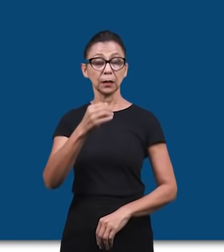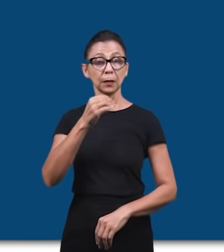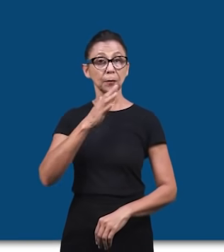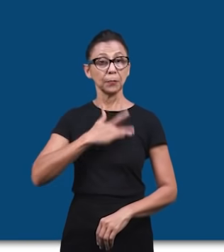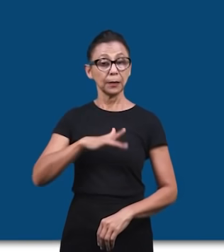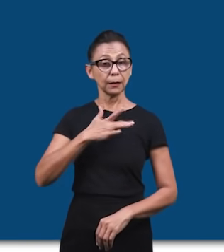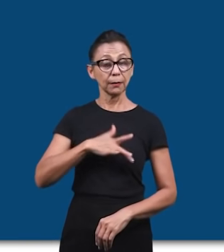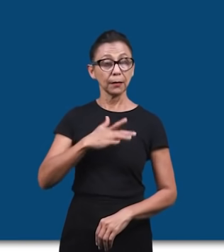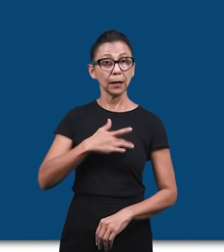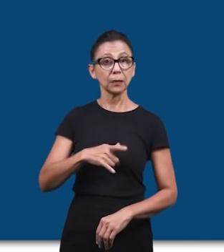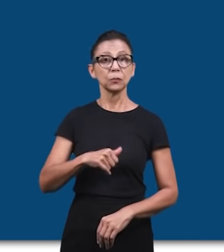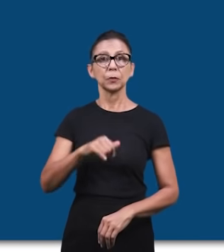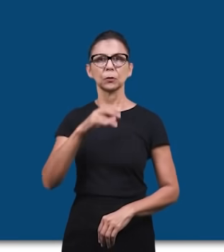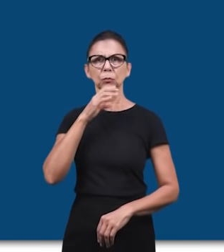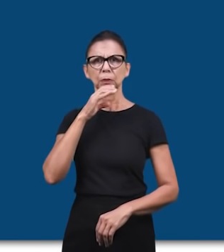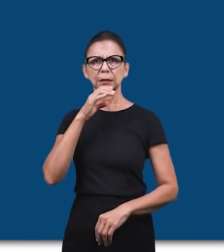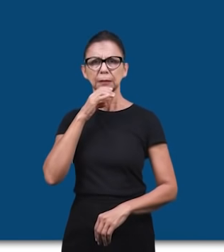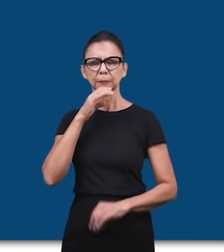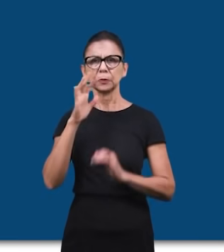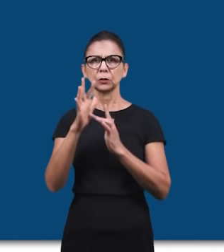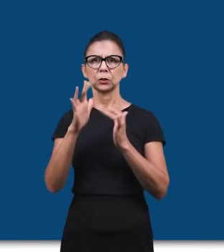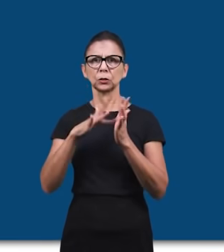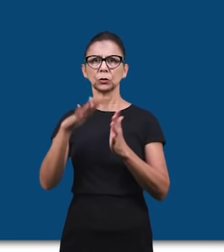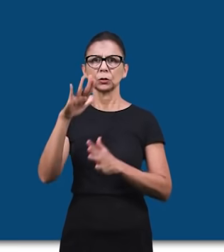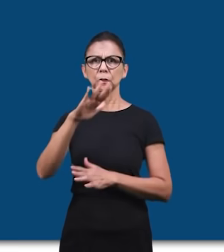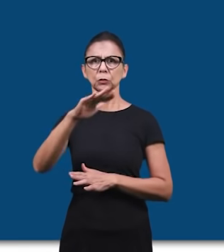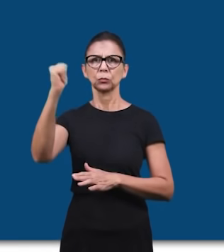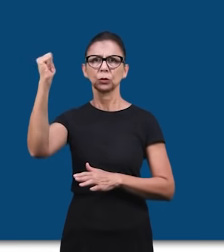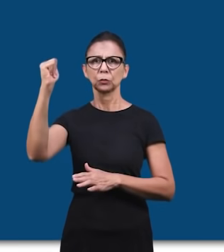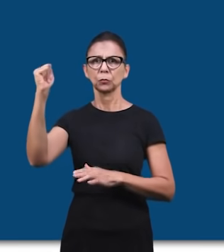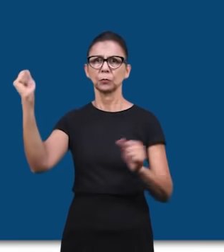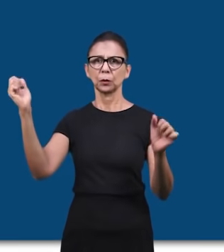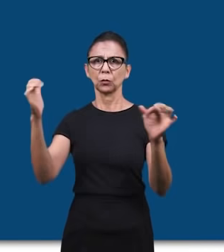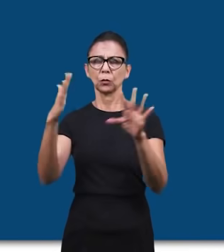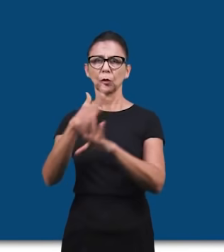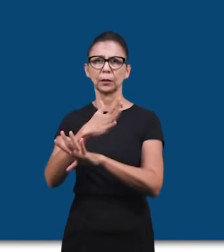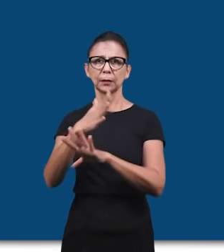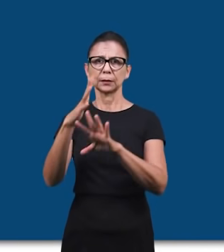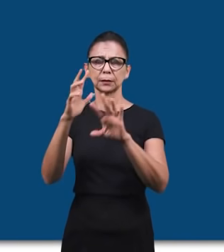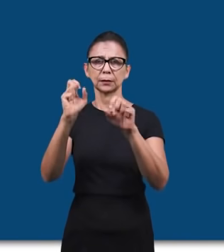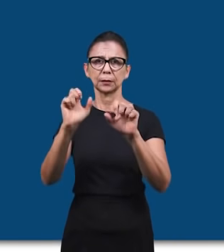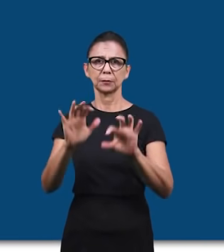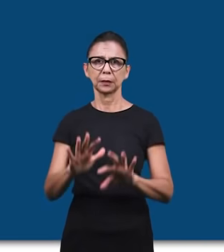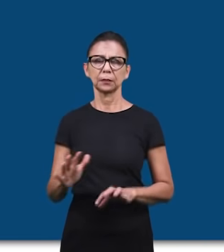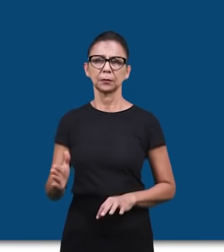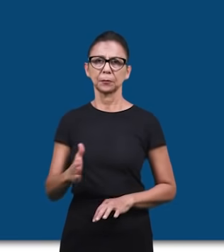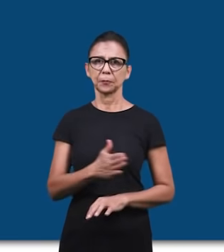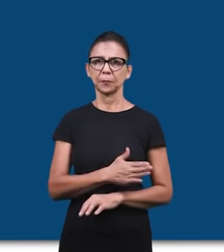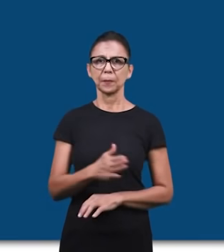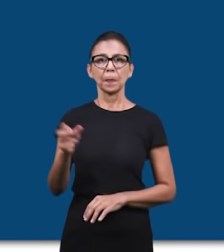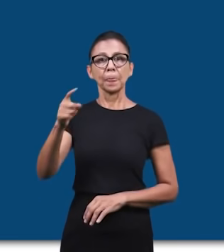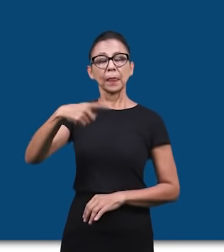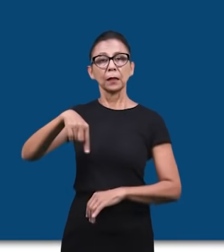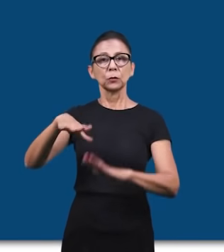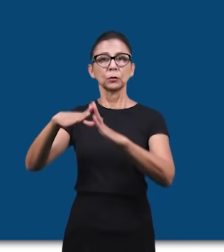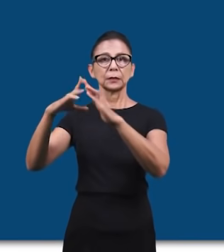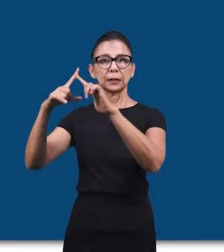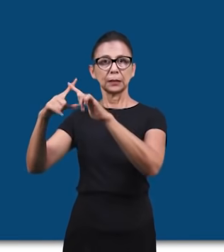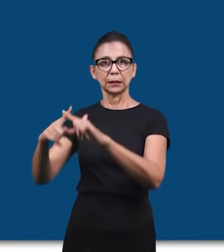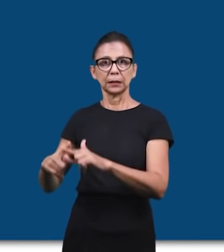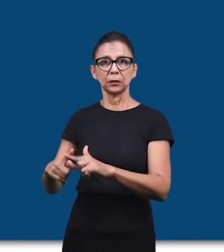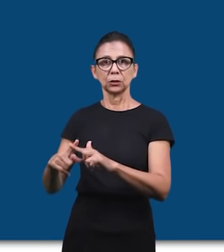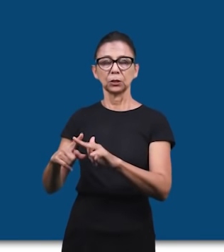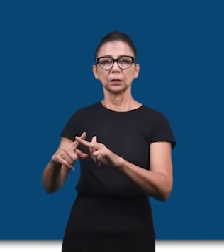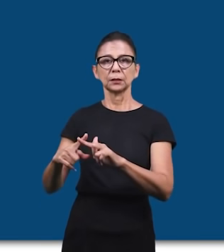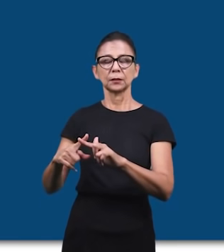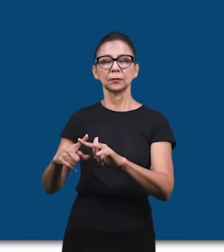nos chamou por sua glória e virtude. Caros irmãos da igreja de Itatiaia, El Salvador e Guatemala, a paz